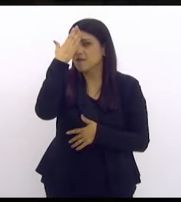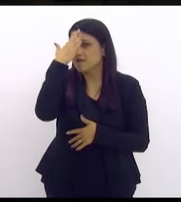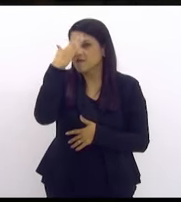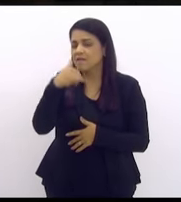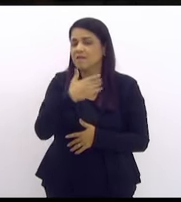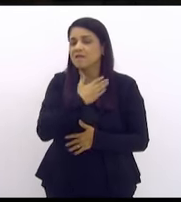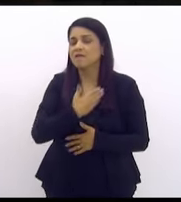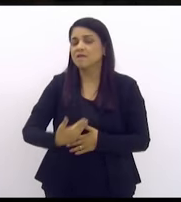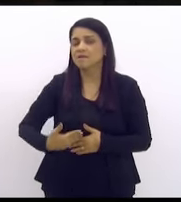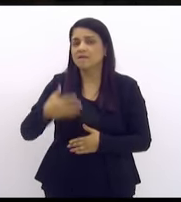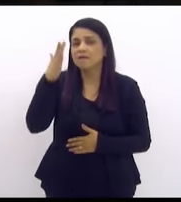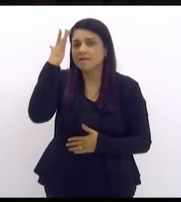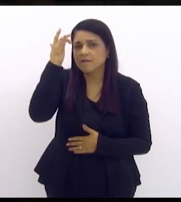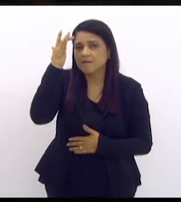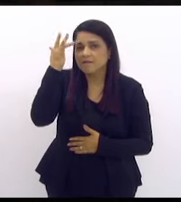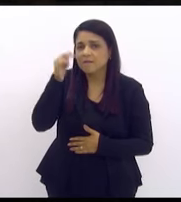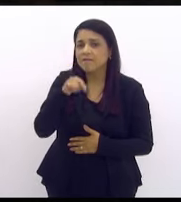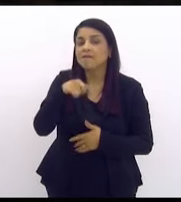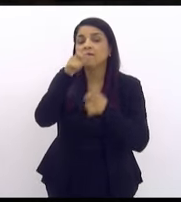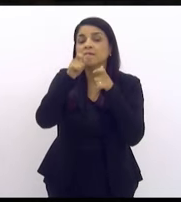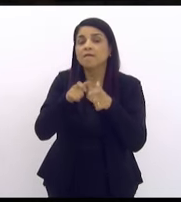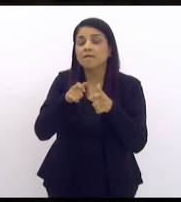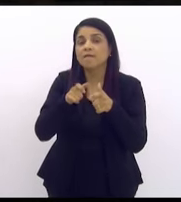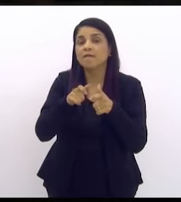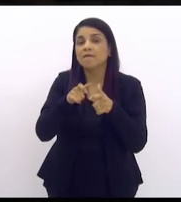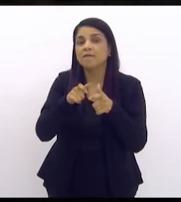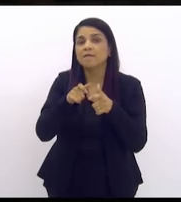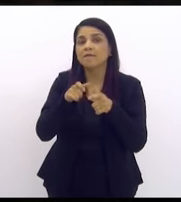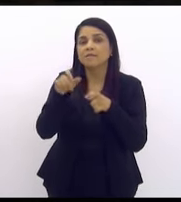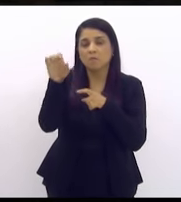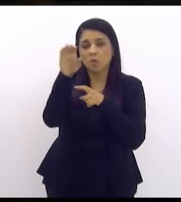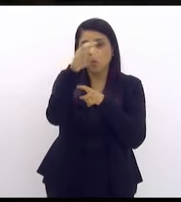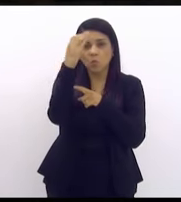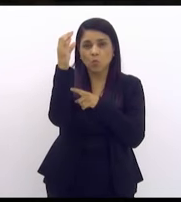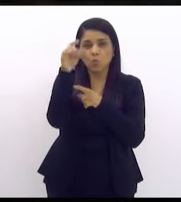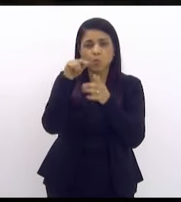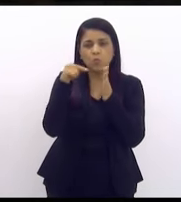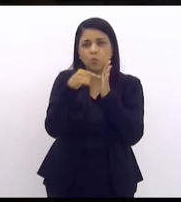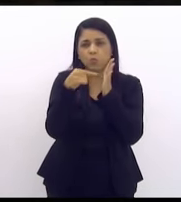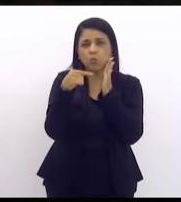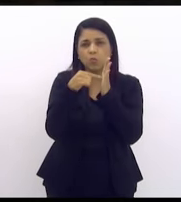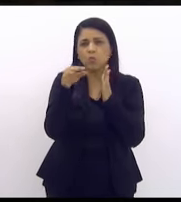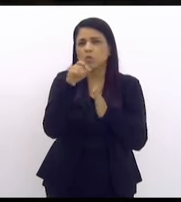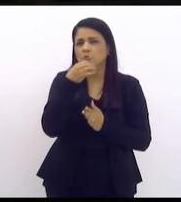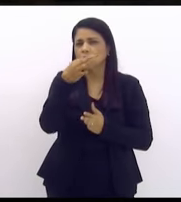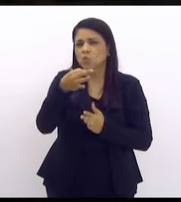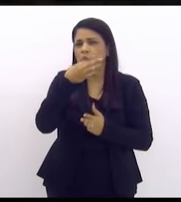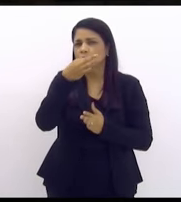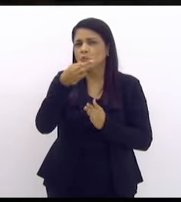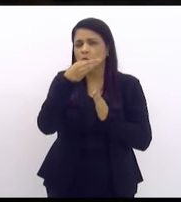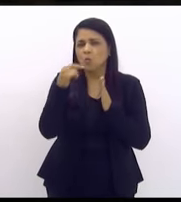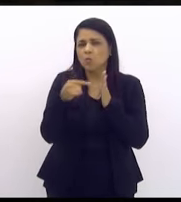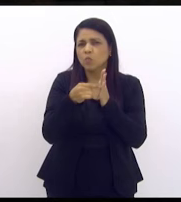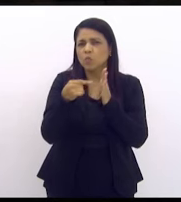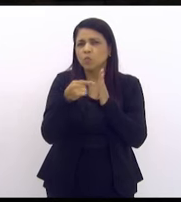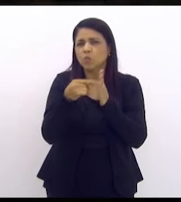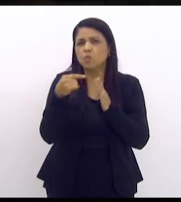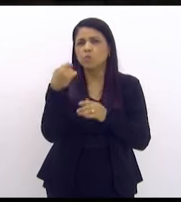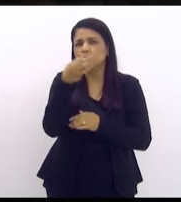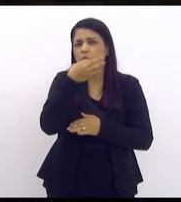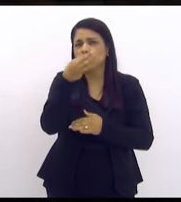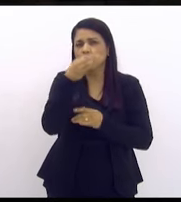Petrópolis ele vai falar para onde foram as 30 sirenes que ele prometeu para a nossa cidade há mais de um ano.